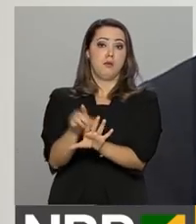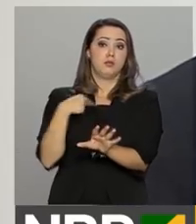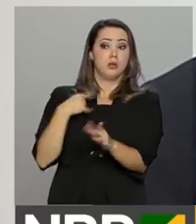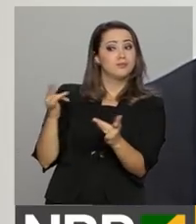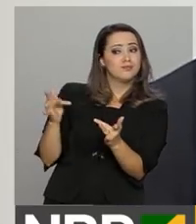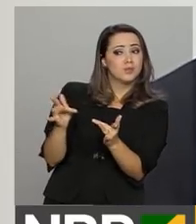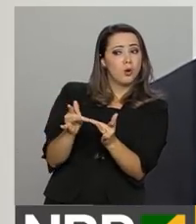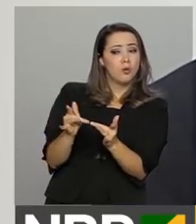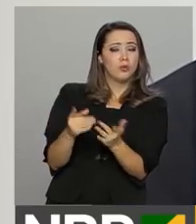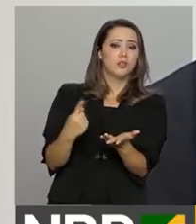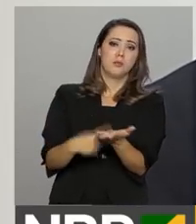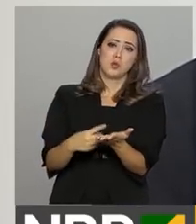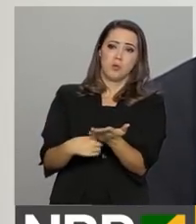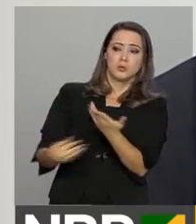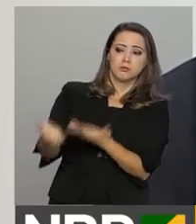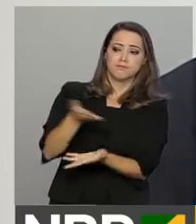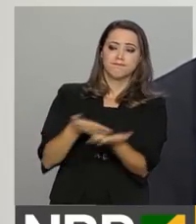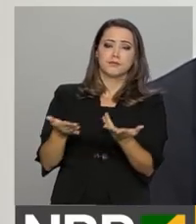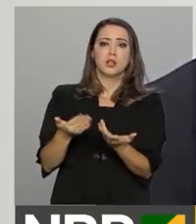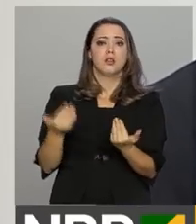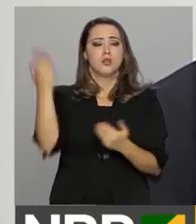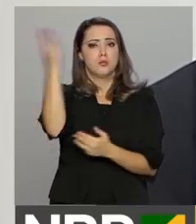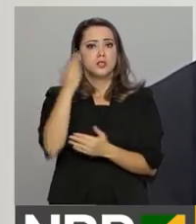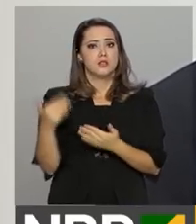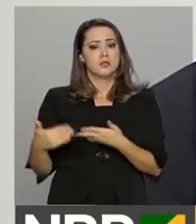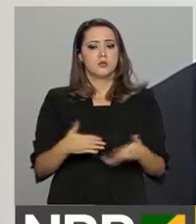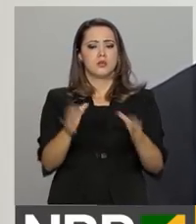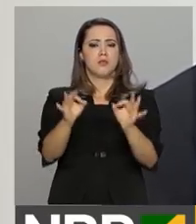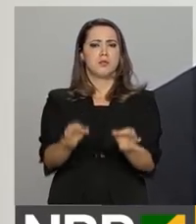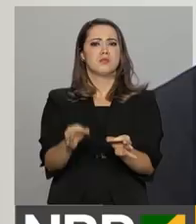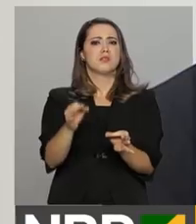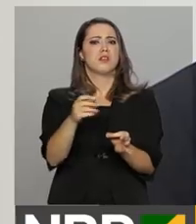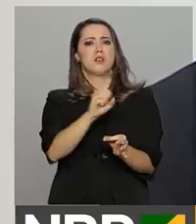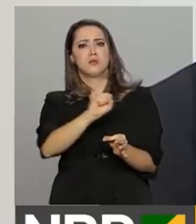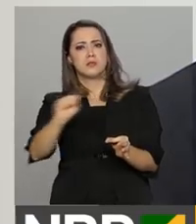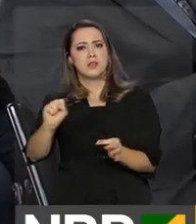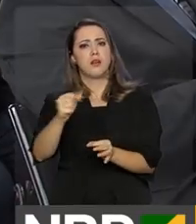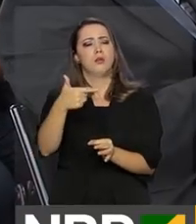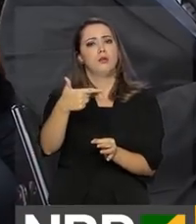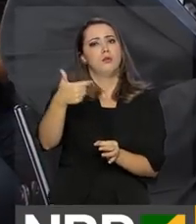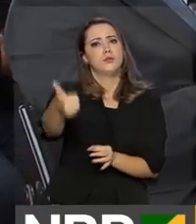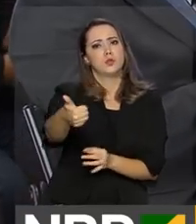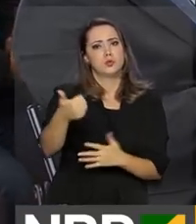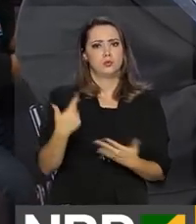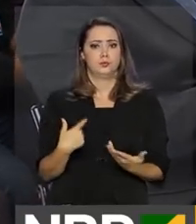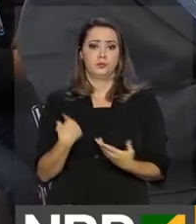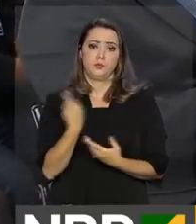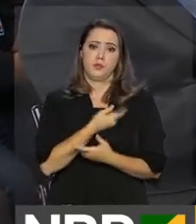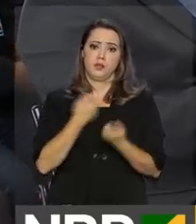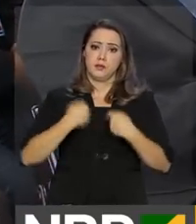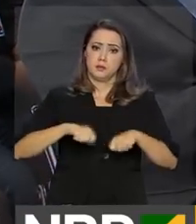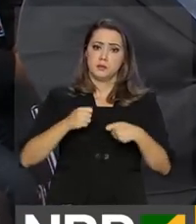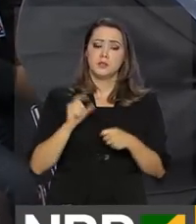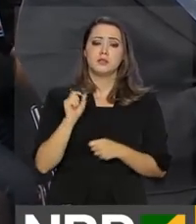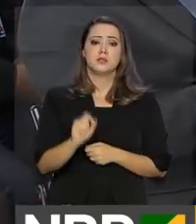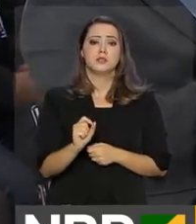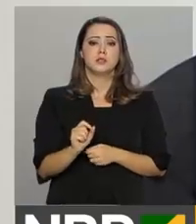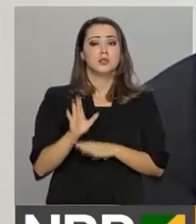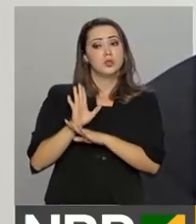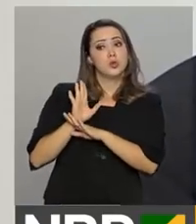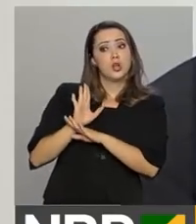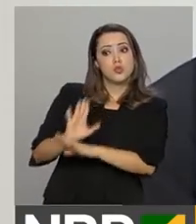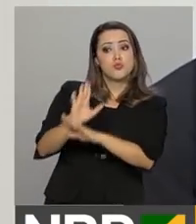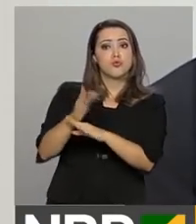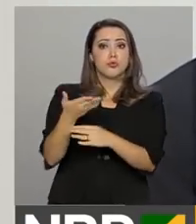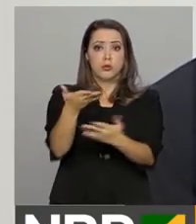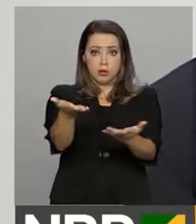estamos colocando o brasil no século 21 e para fazer isso nós precisamos é nós precisamos do do apoio